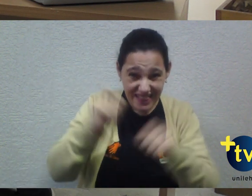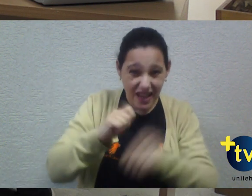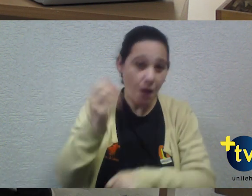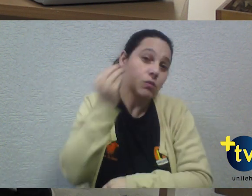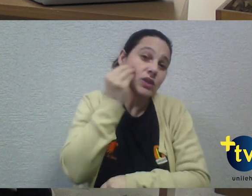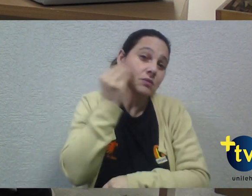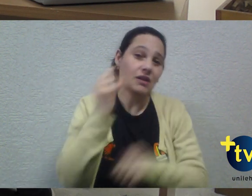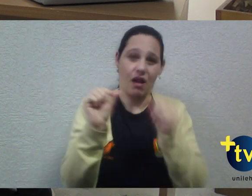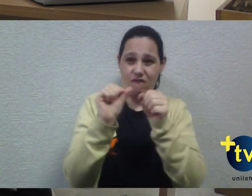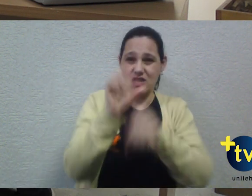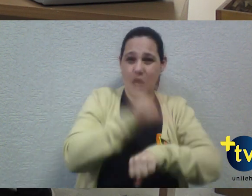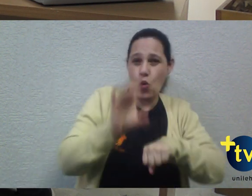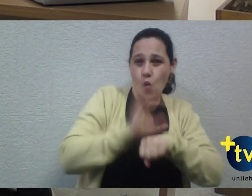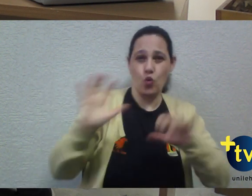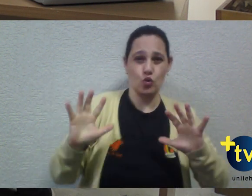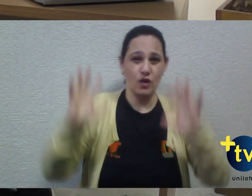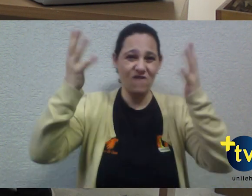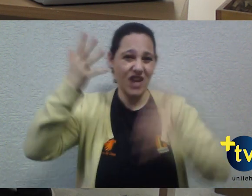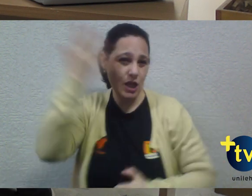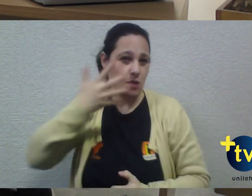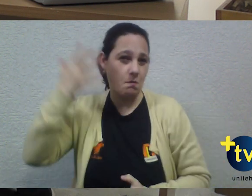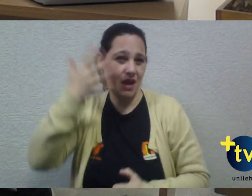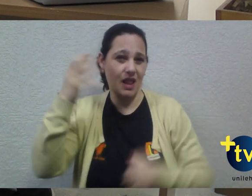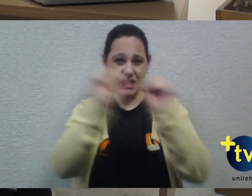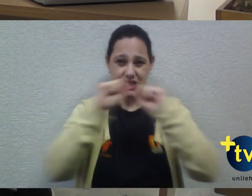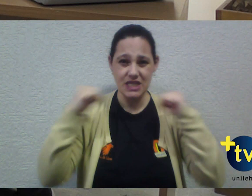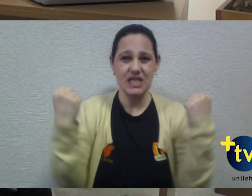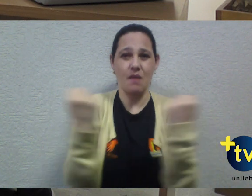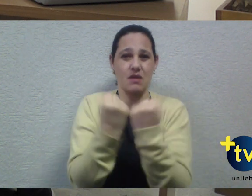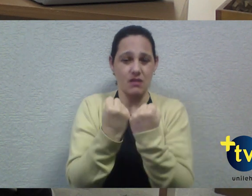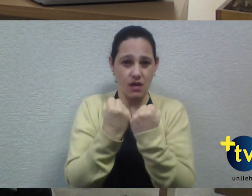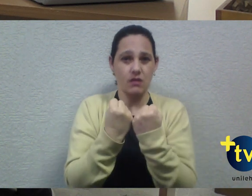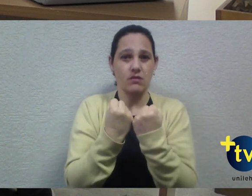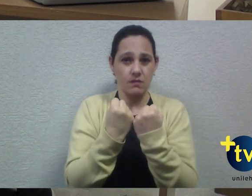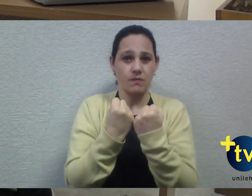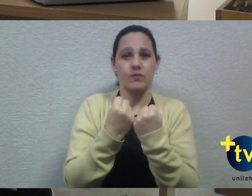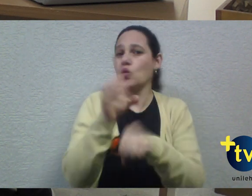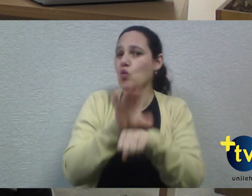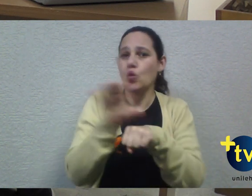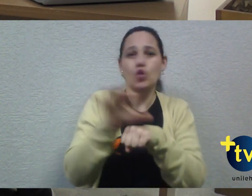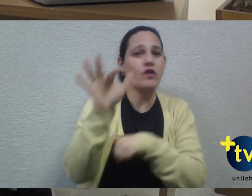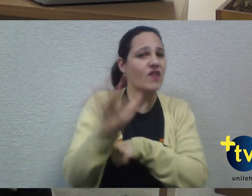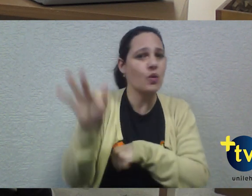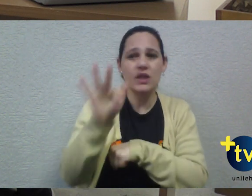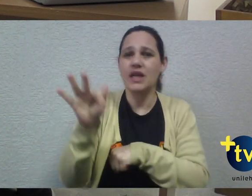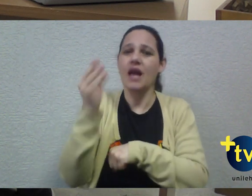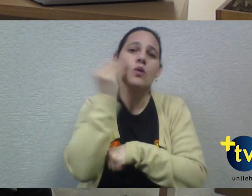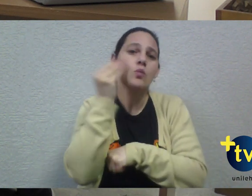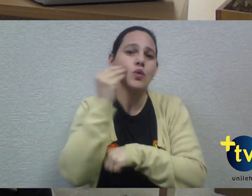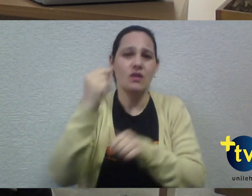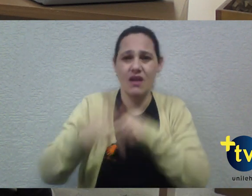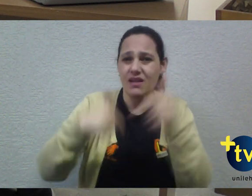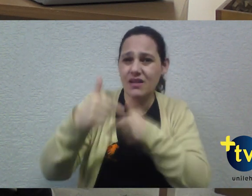tendo a possibilidade dessa qualificação em diversos cursos, eventos, palestras, seminários, cursos